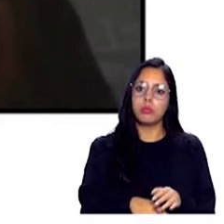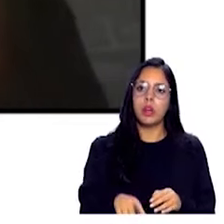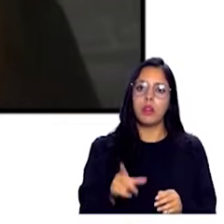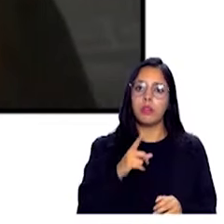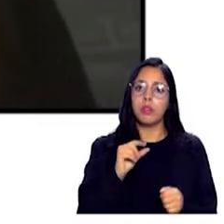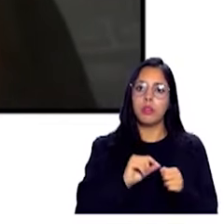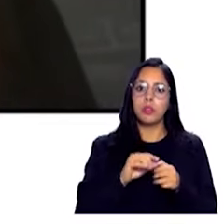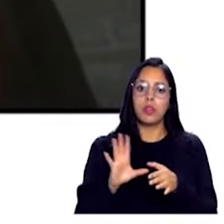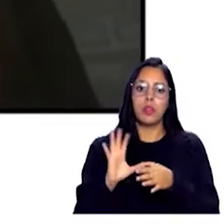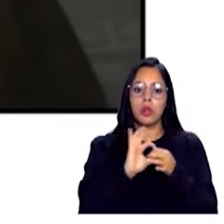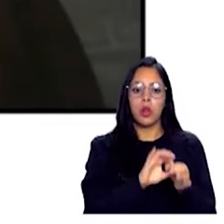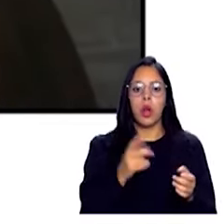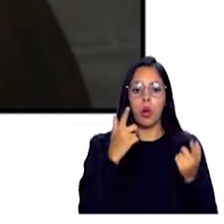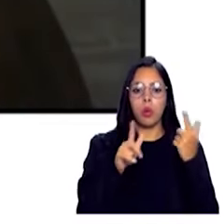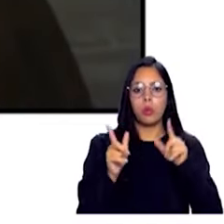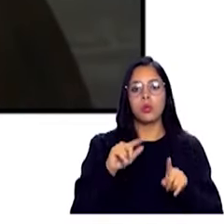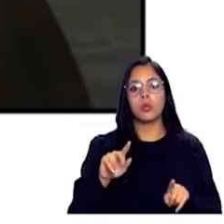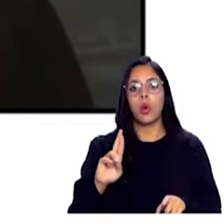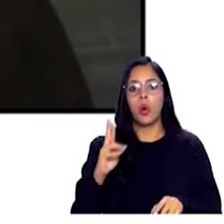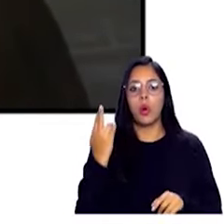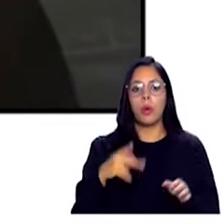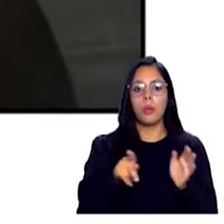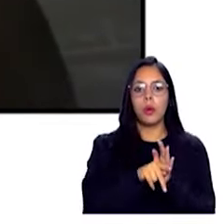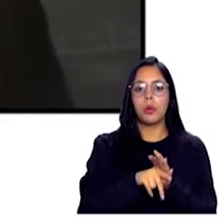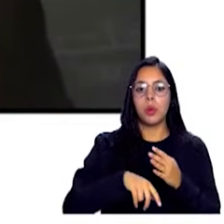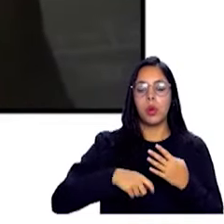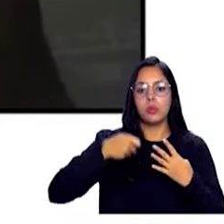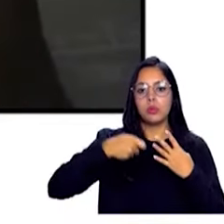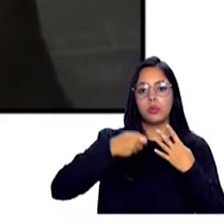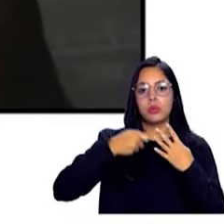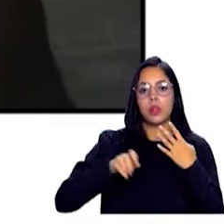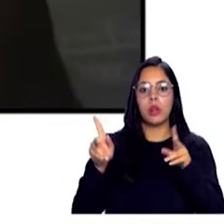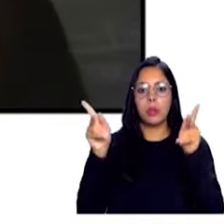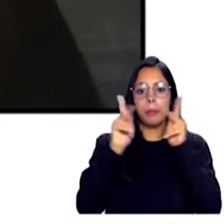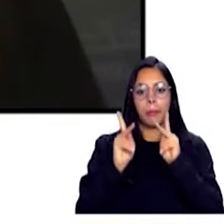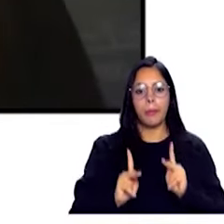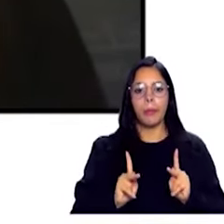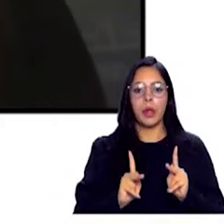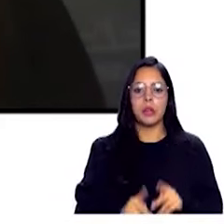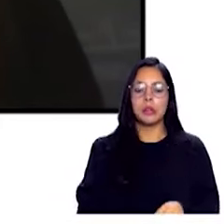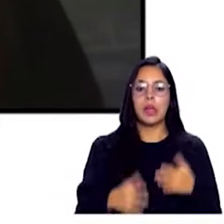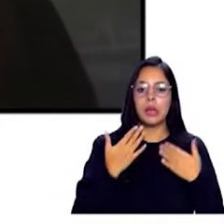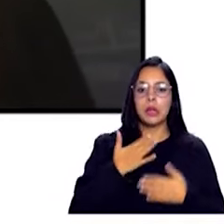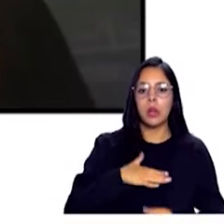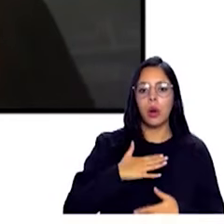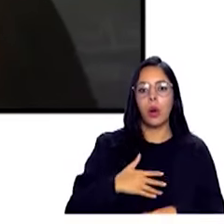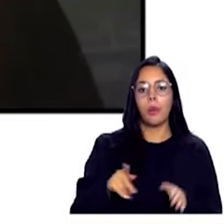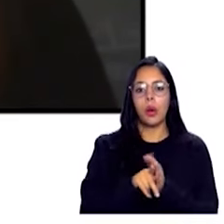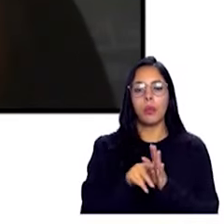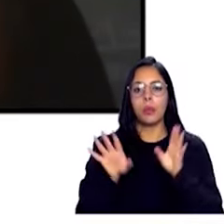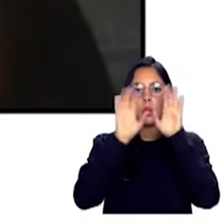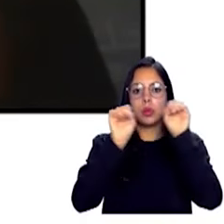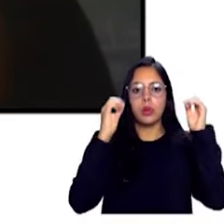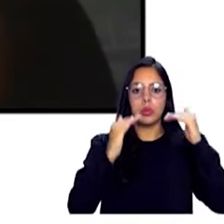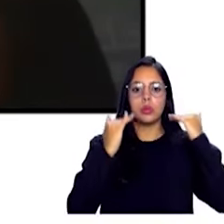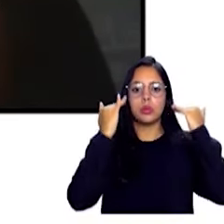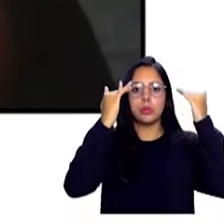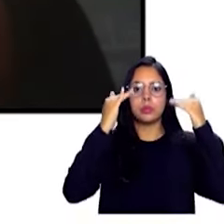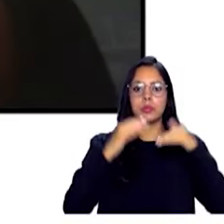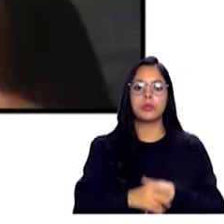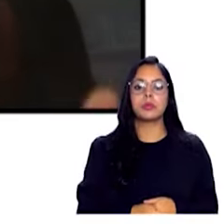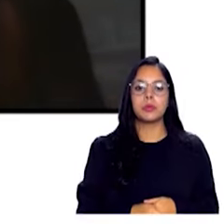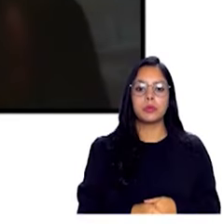exteriorizada através de jurisprudência pacificada firme e tranquila de um Tribunal Superior né Eh nenhuma